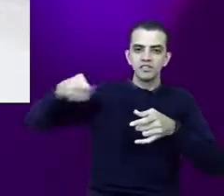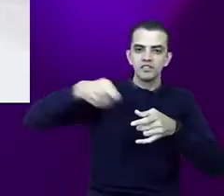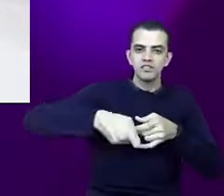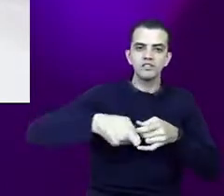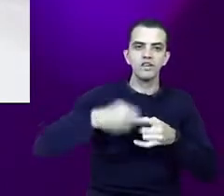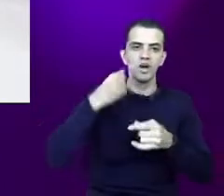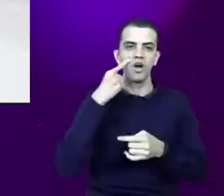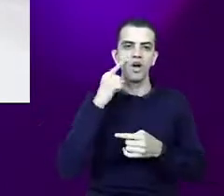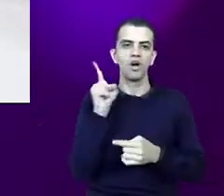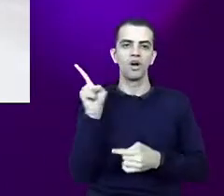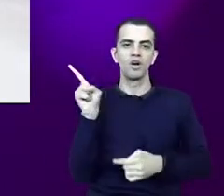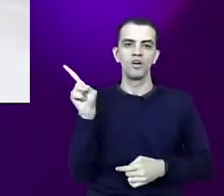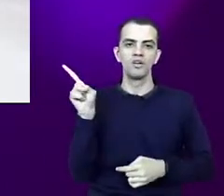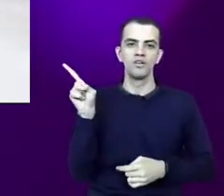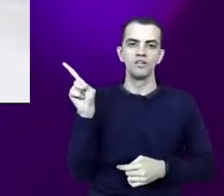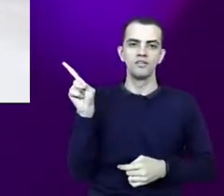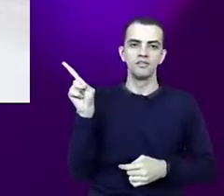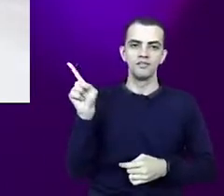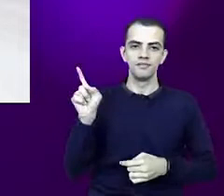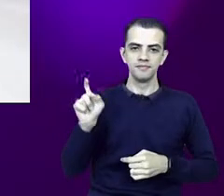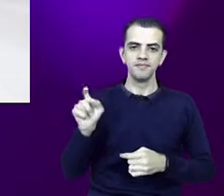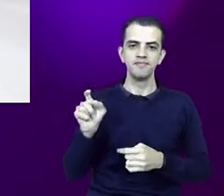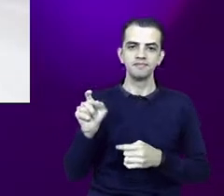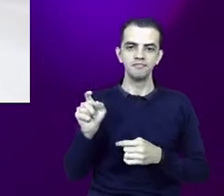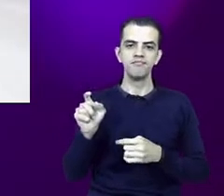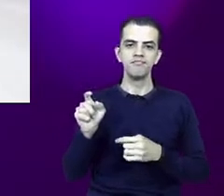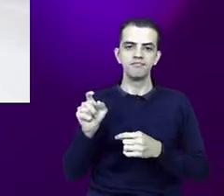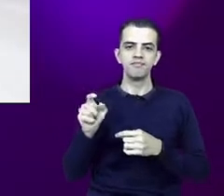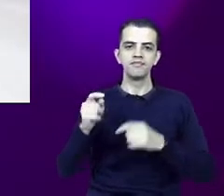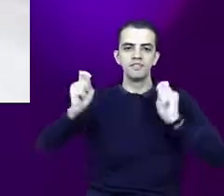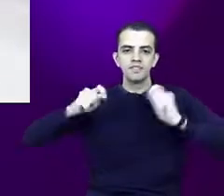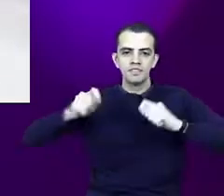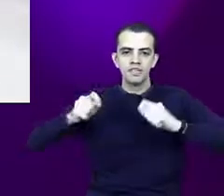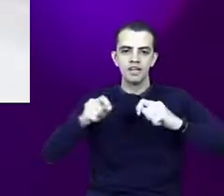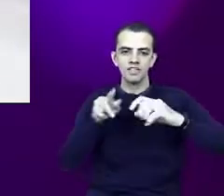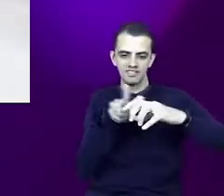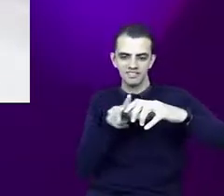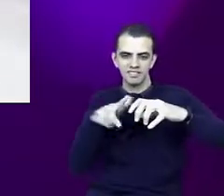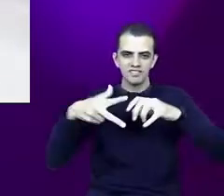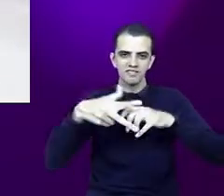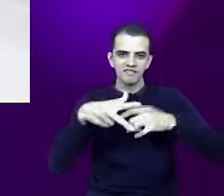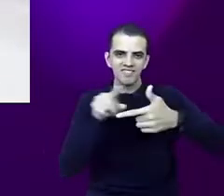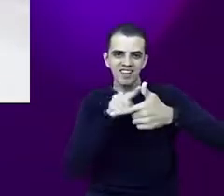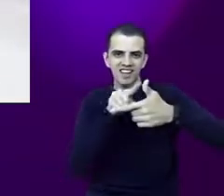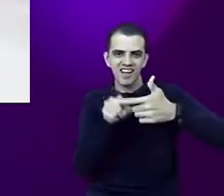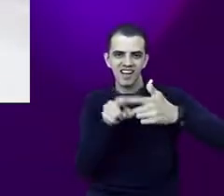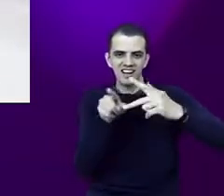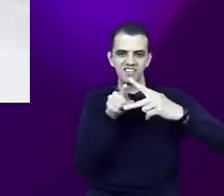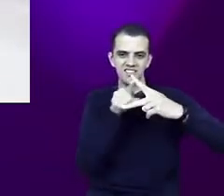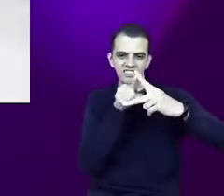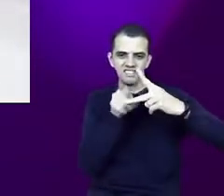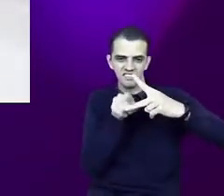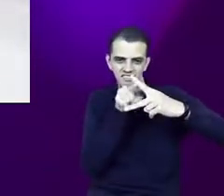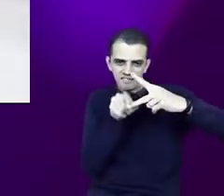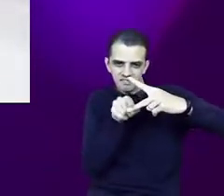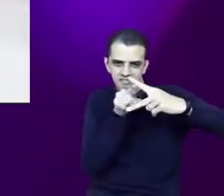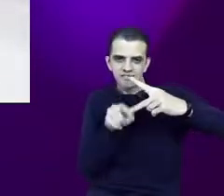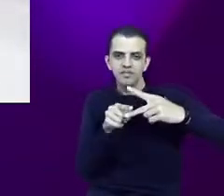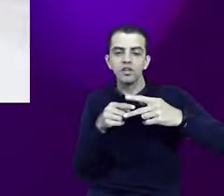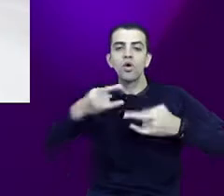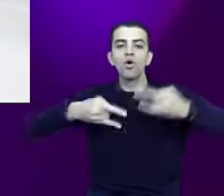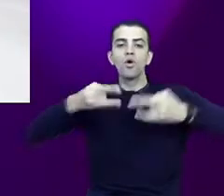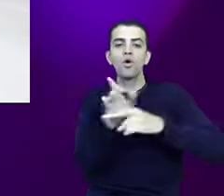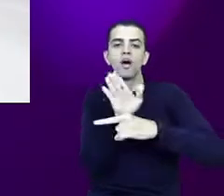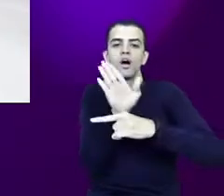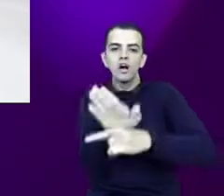você tem o posicionamento em que você está, fazendo a leitura dos ângulos todos, o robô te ajuda a levar para aquele posicionamento ideal